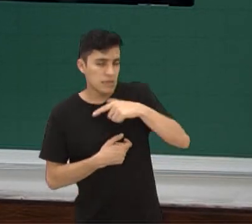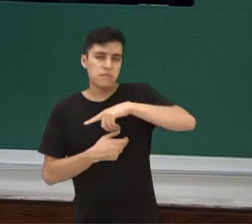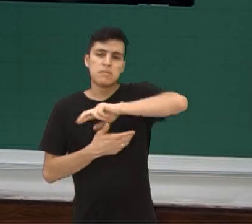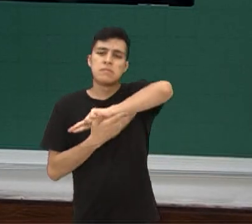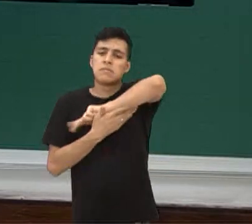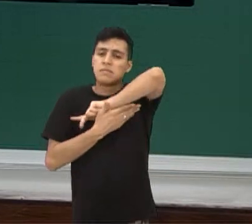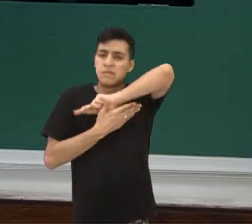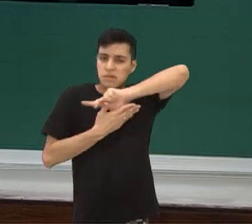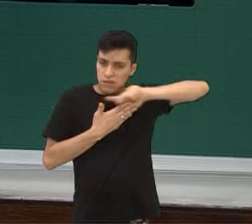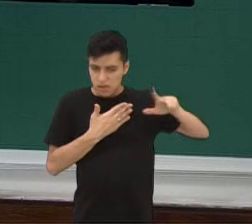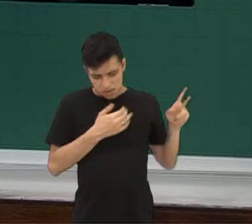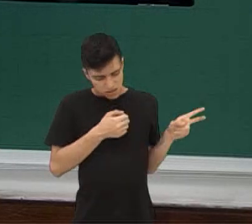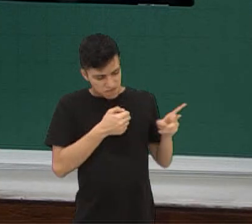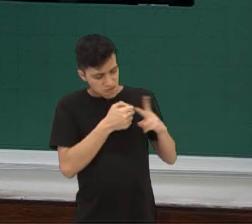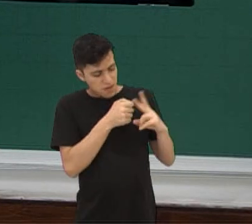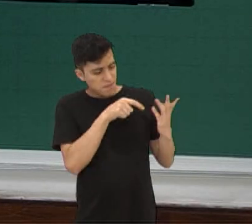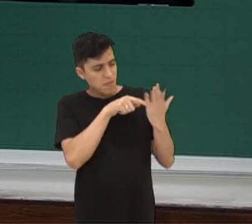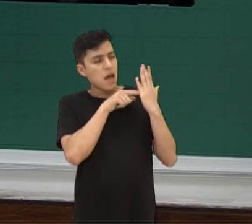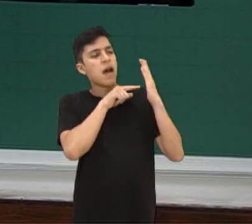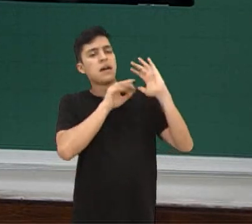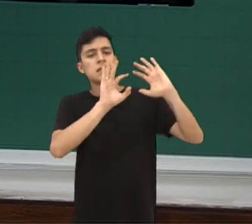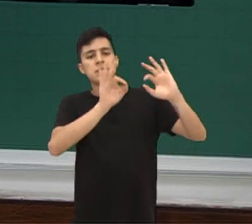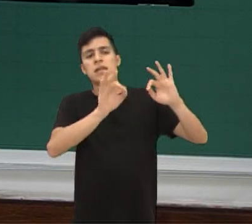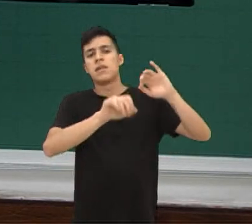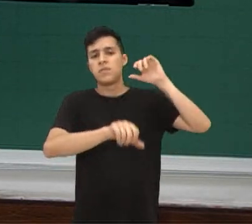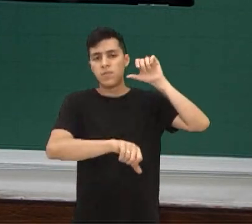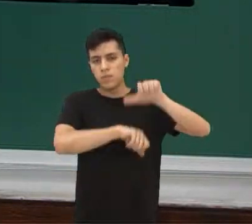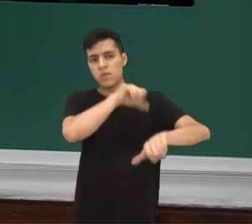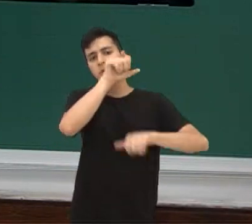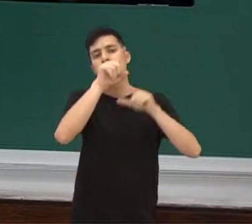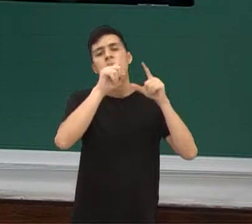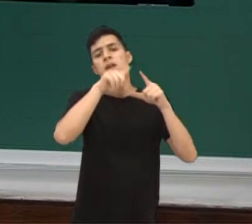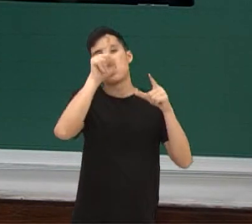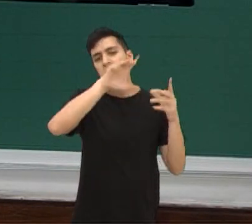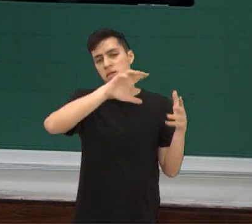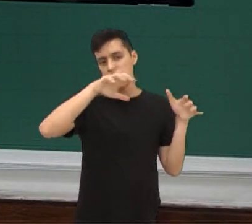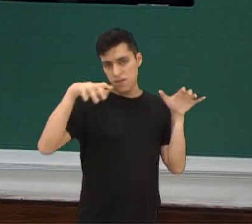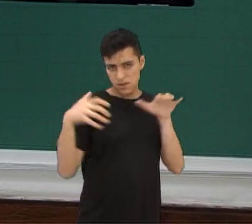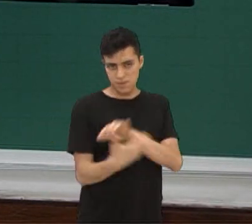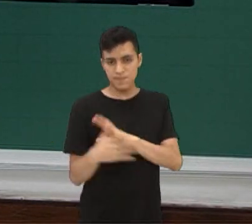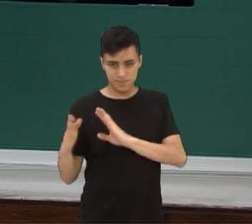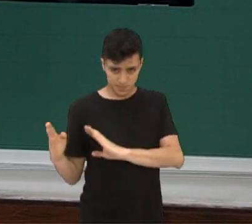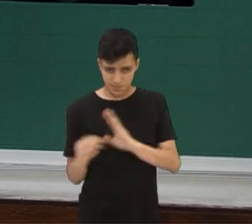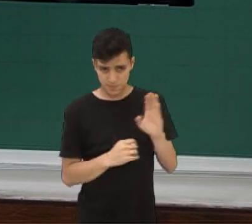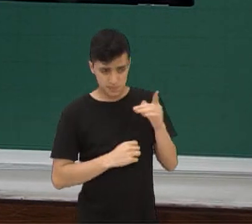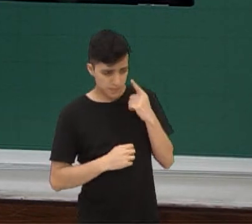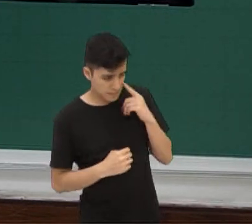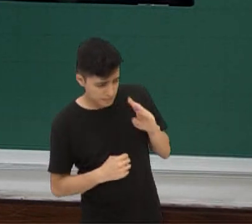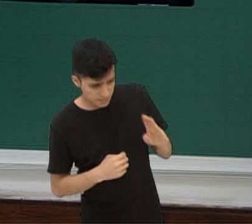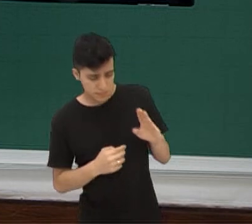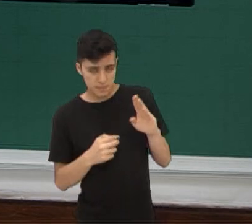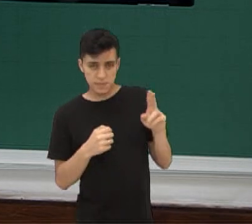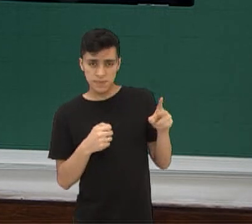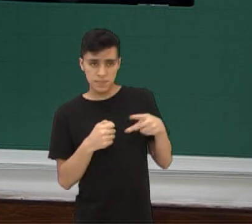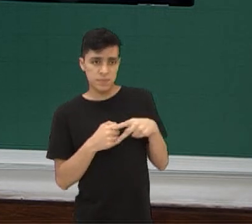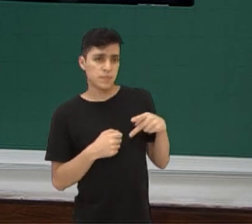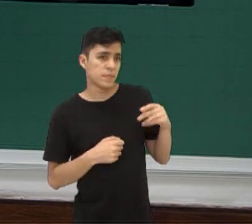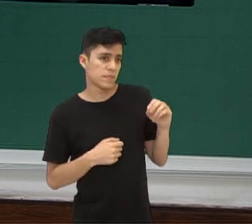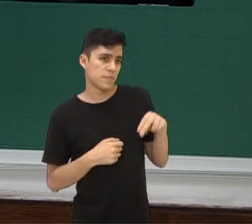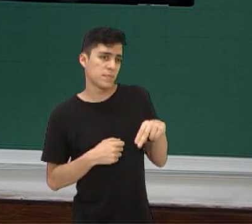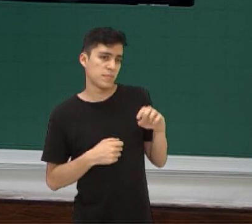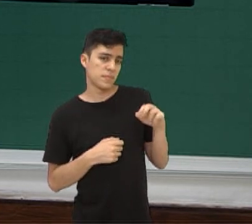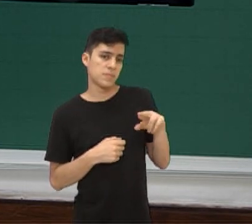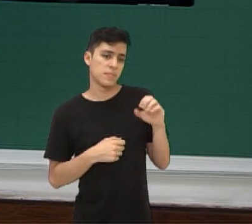existem vários verbos que indicam mudança, indicam transformação. A letra B, el verbo poner-se hace referência a cambios sociais